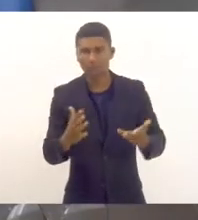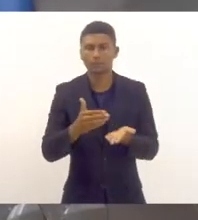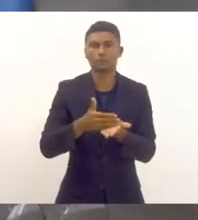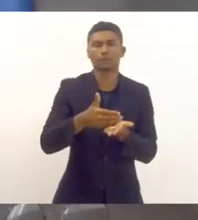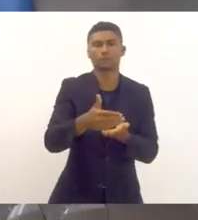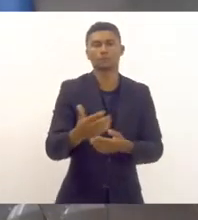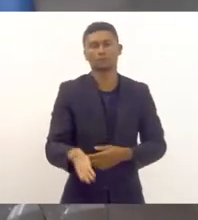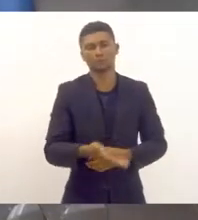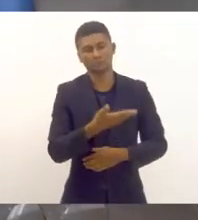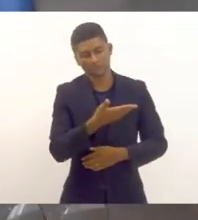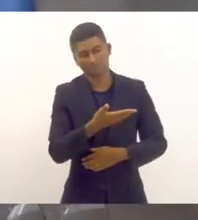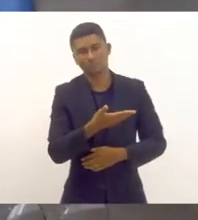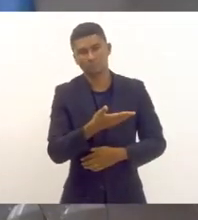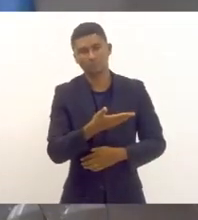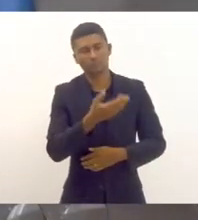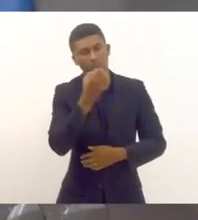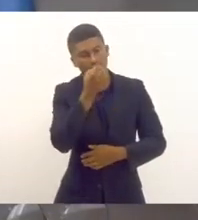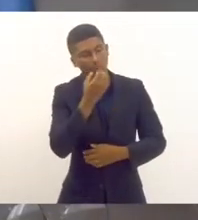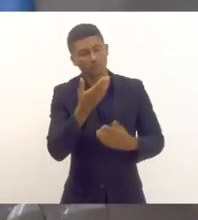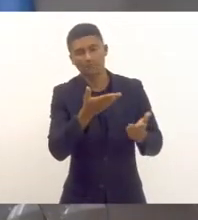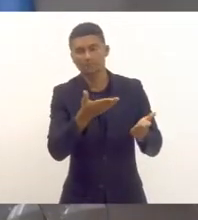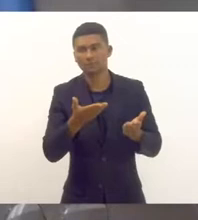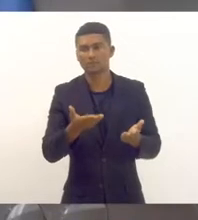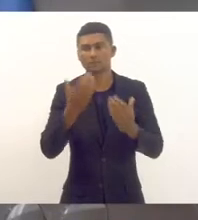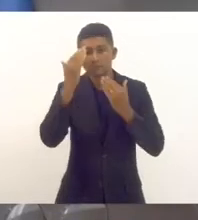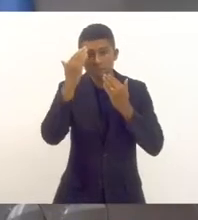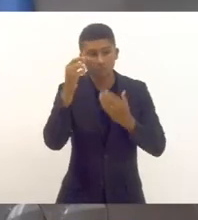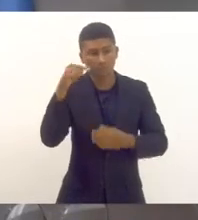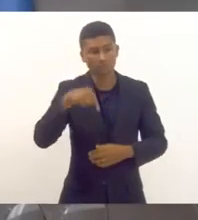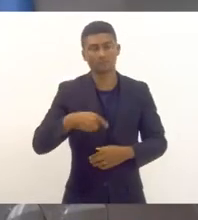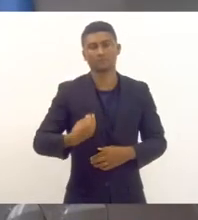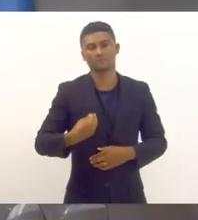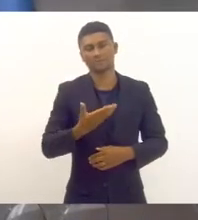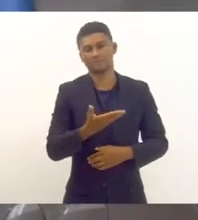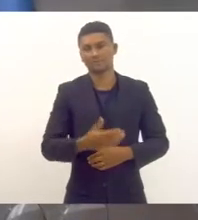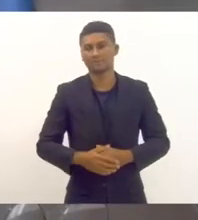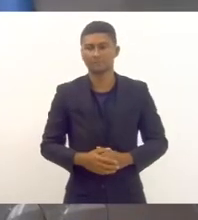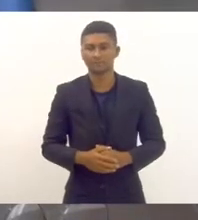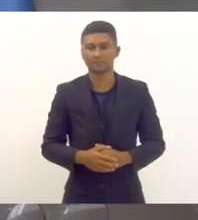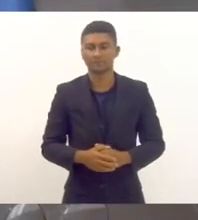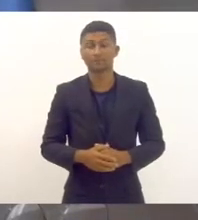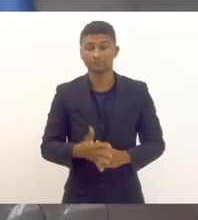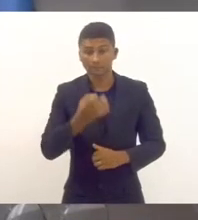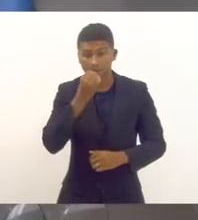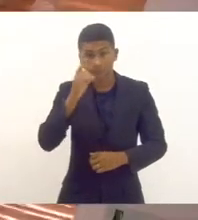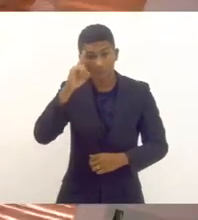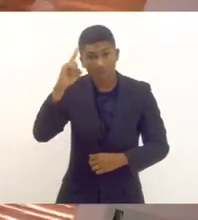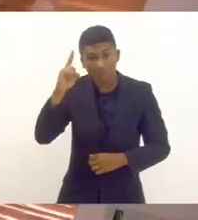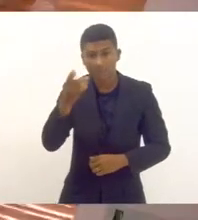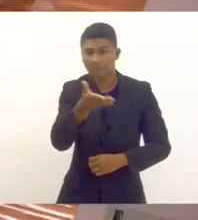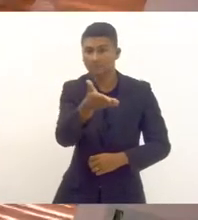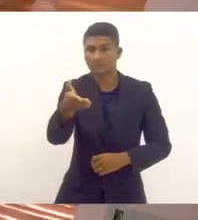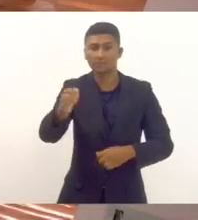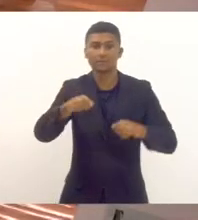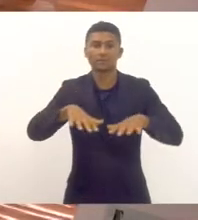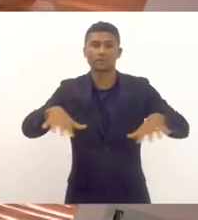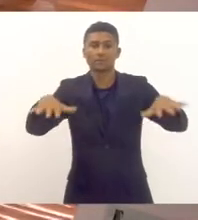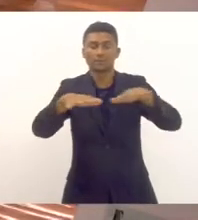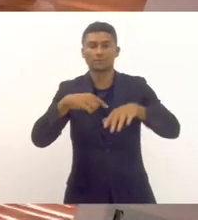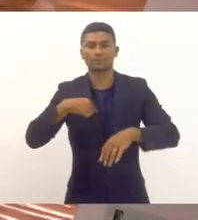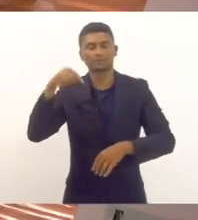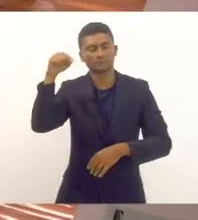nossos trabalhos. Presidente, seja muito bem-vindo, muito obrigado pela sua presença. Bem, bom dia a todos. É uma honra estar